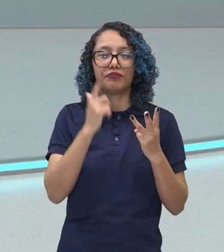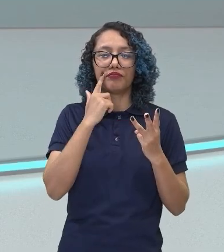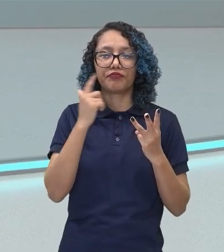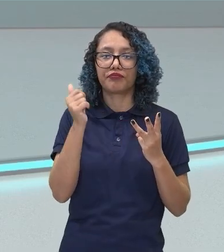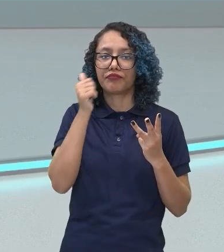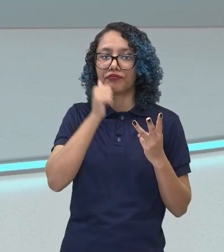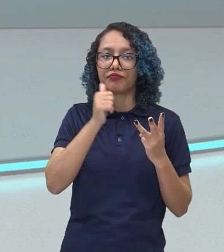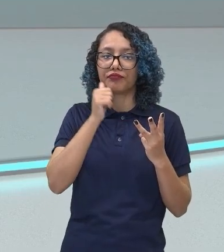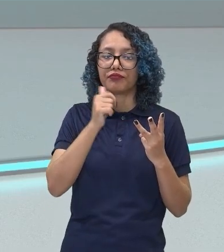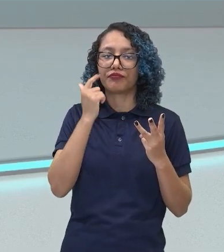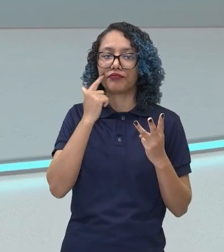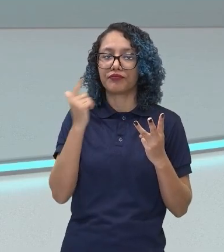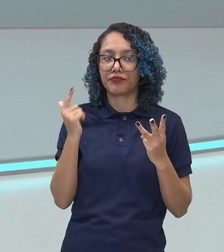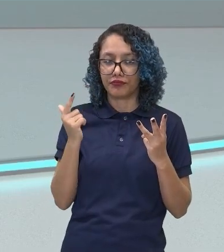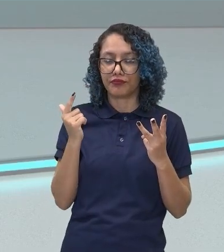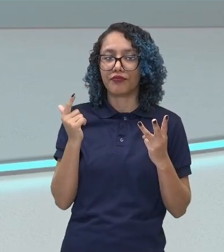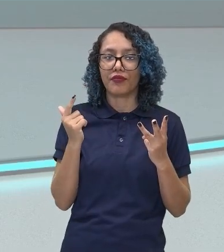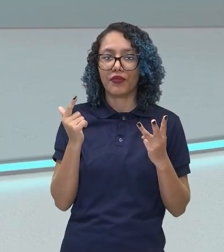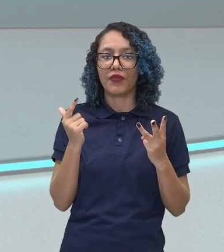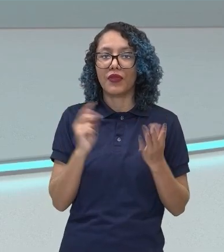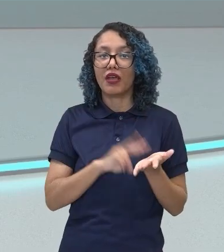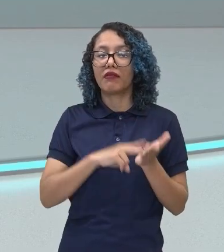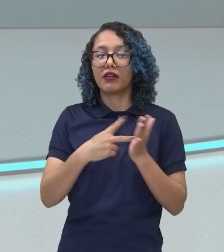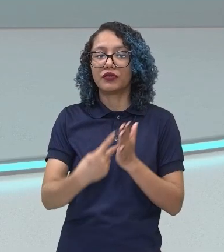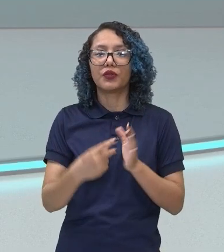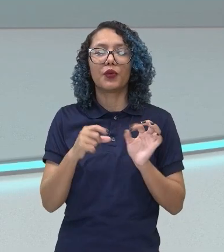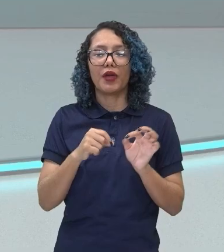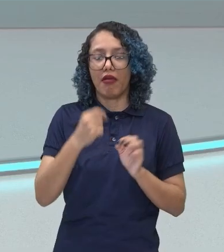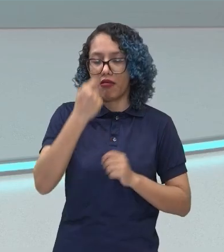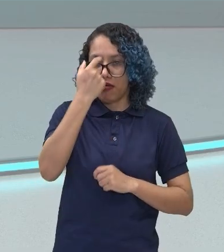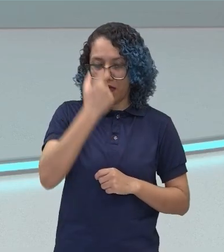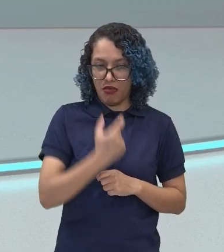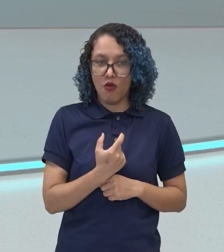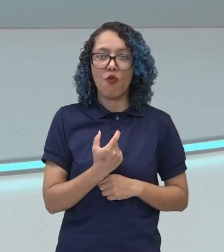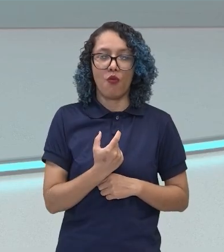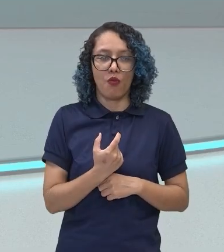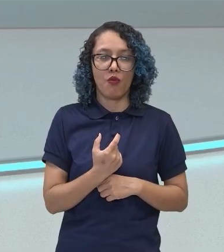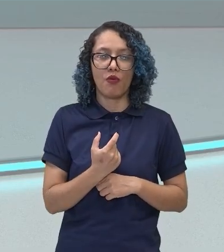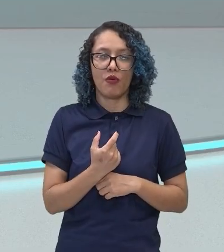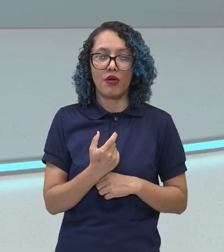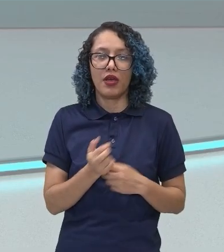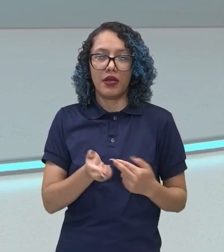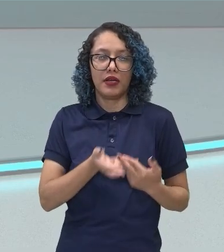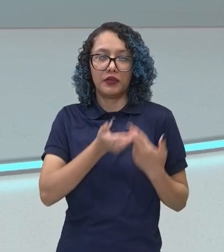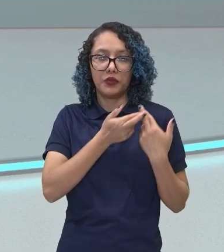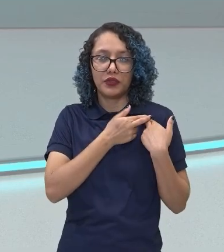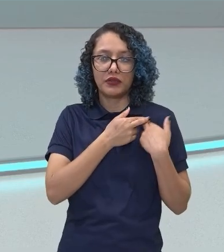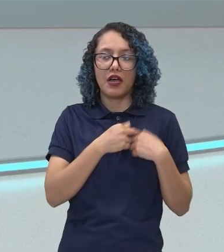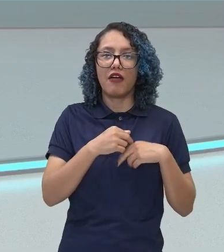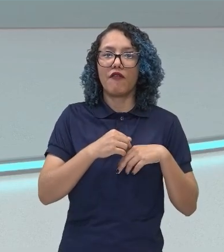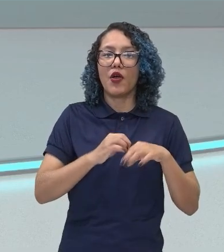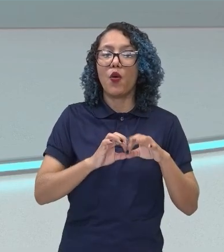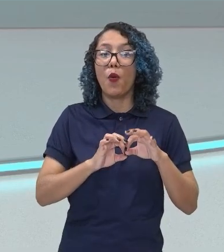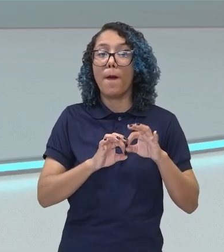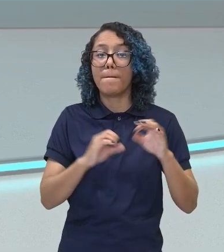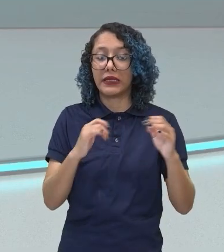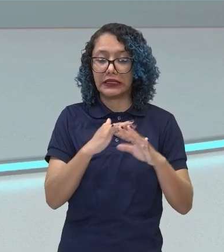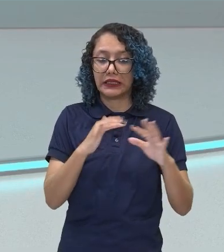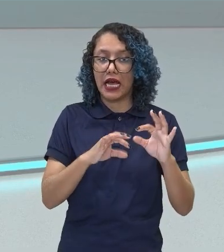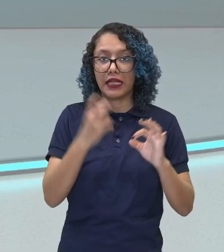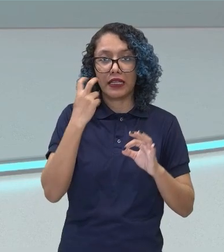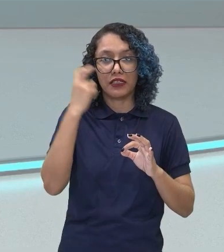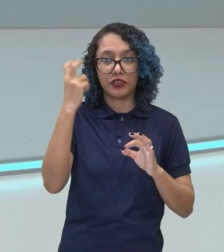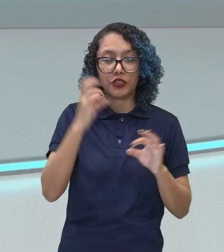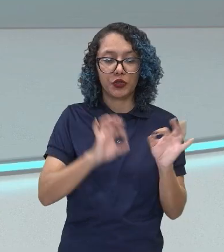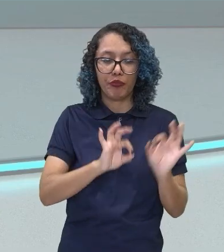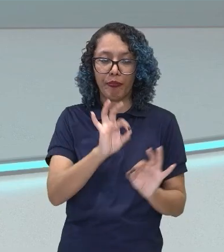a smart city planner. Eu sou uma pessoa que planeja cidades inteligentes. I am, eu sou,